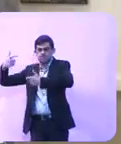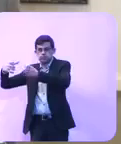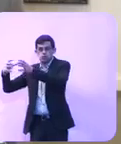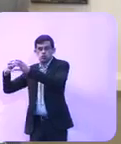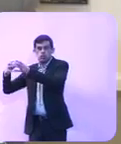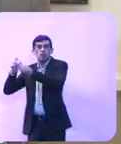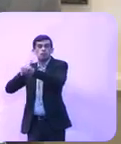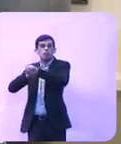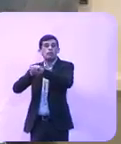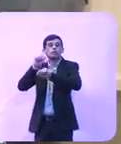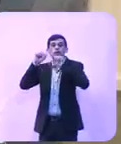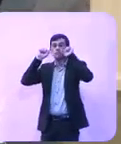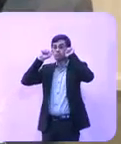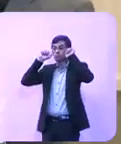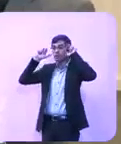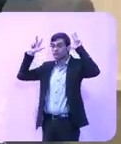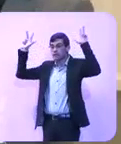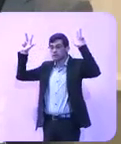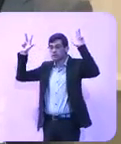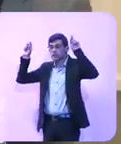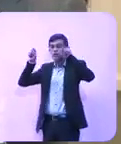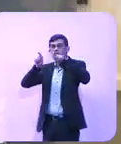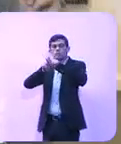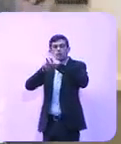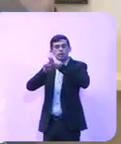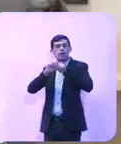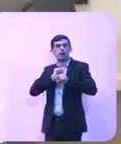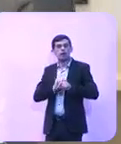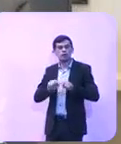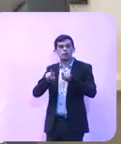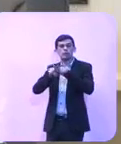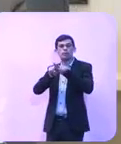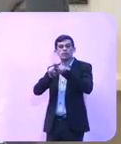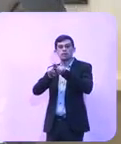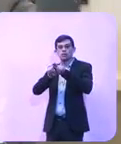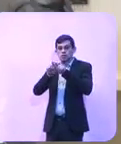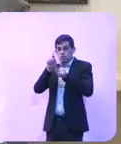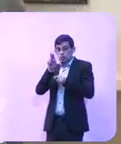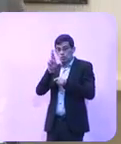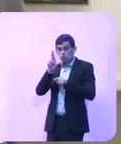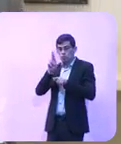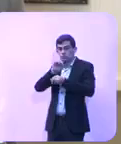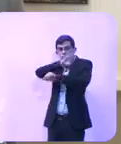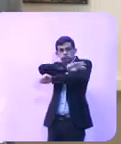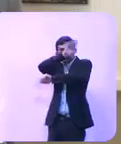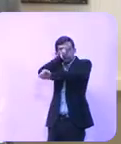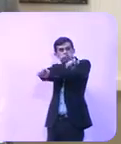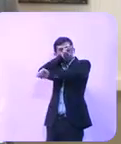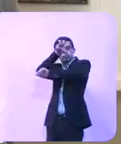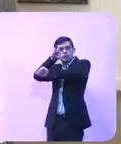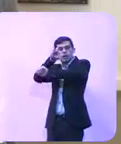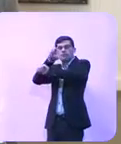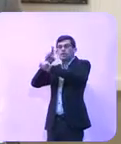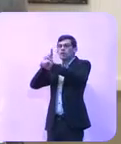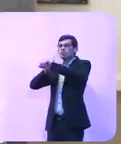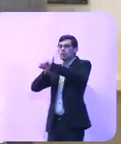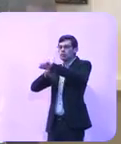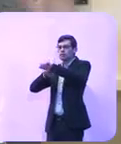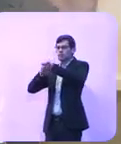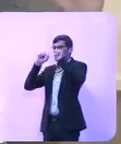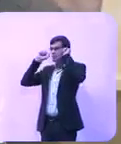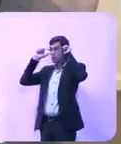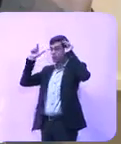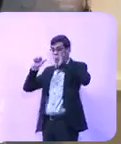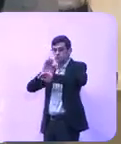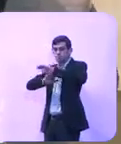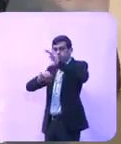amalequitas. Enquanto isso, Moisés, Arão e Ur subiram até o alto do monte. E quando Moisés ficava com